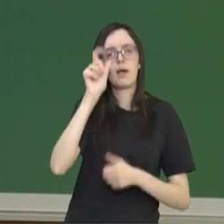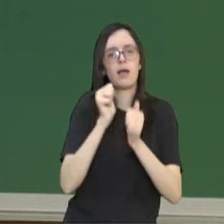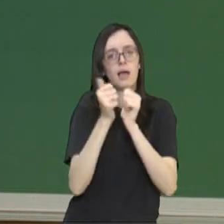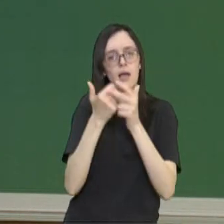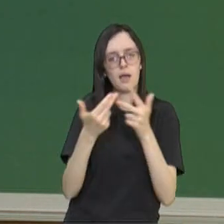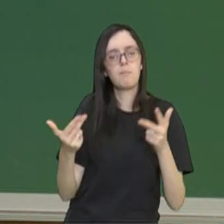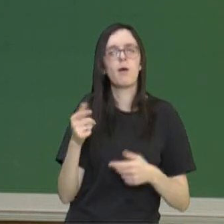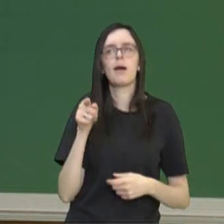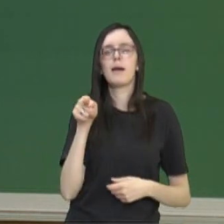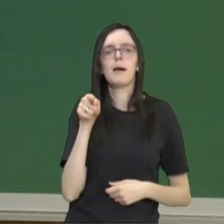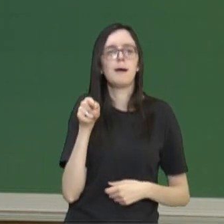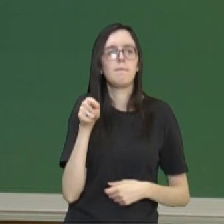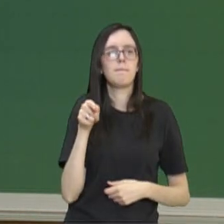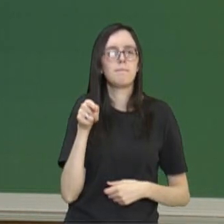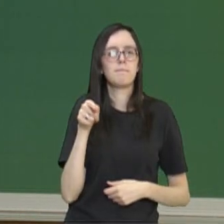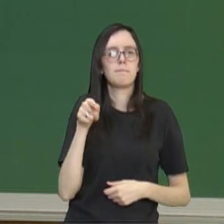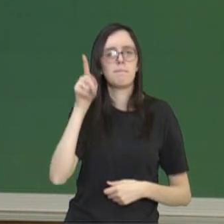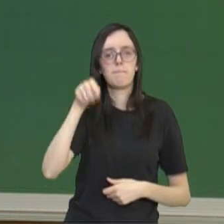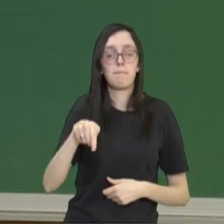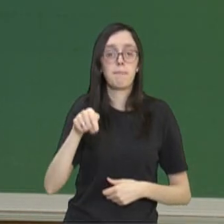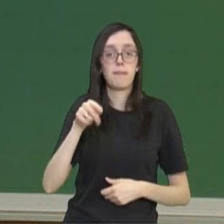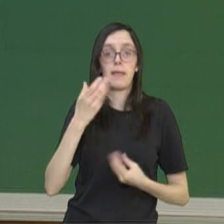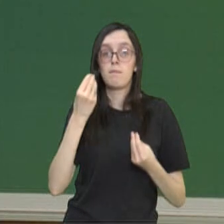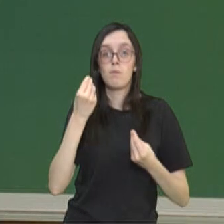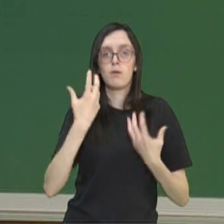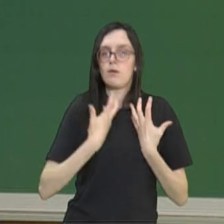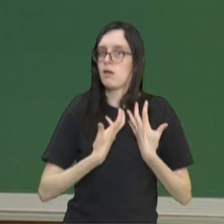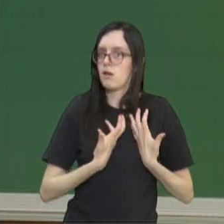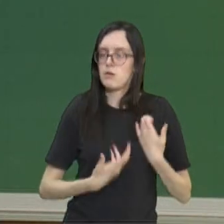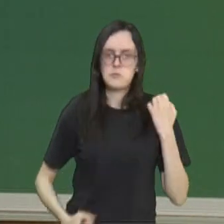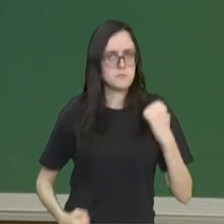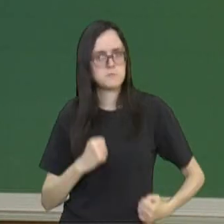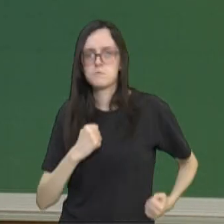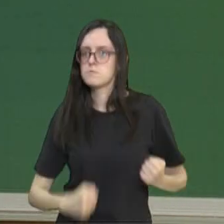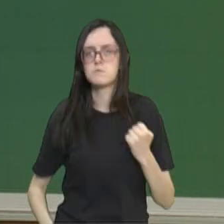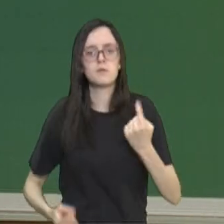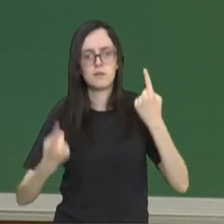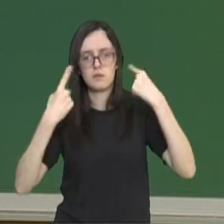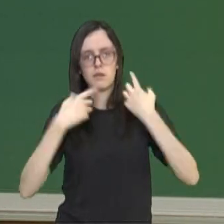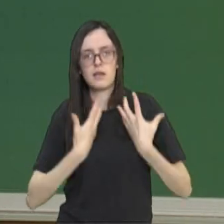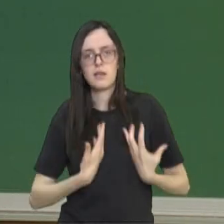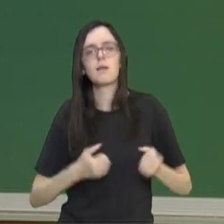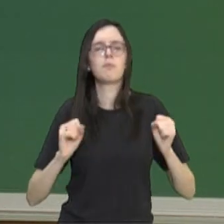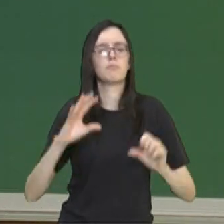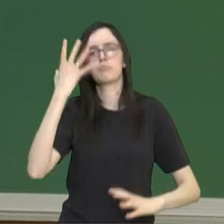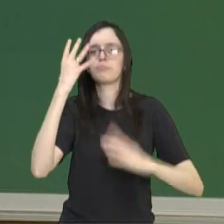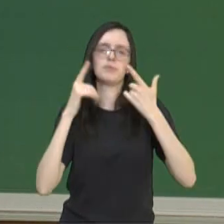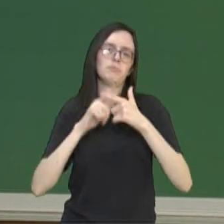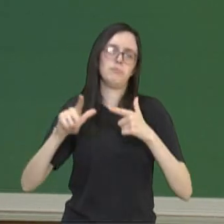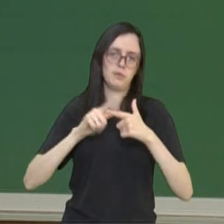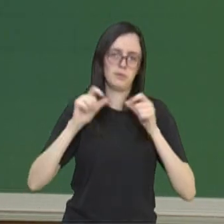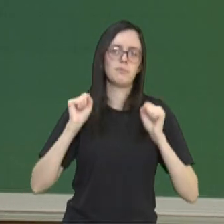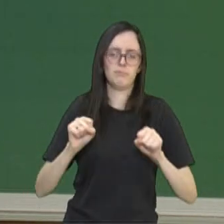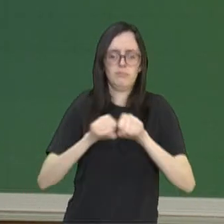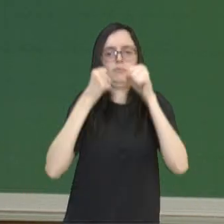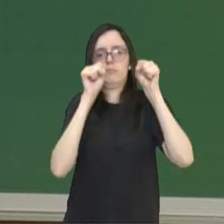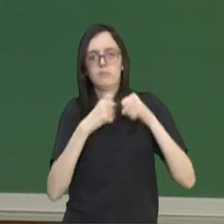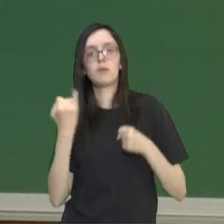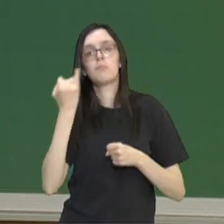10 meio-campistas e 6 atacantes. Mas por que essa diferença, né, pessoal? É porque quando se tem um